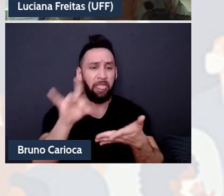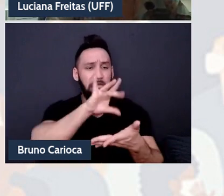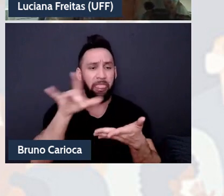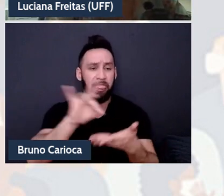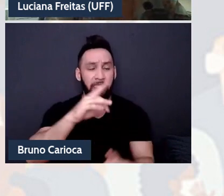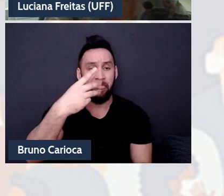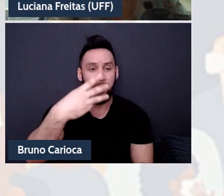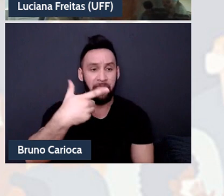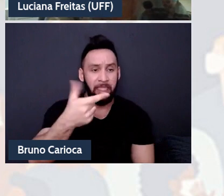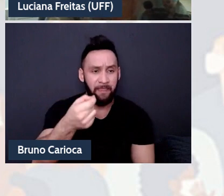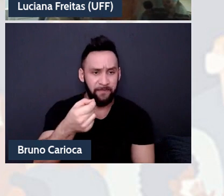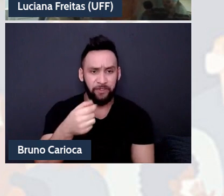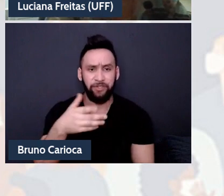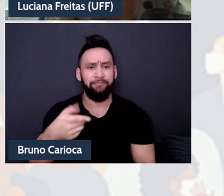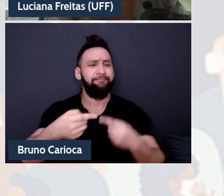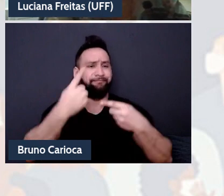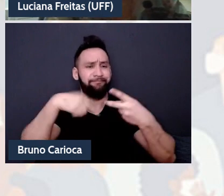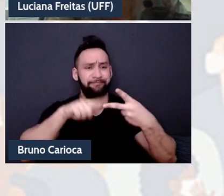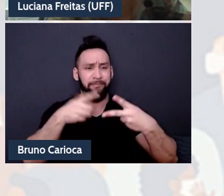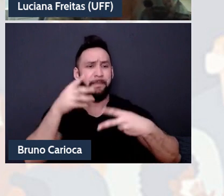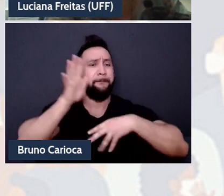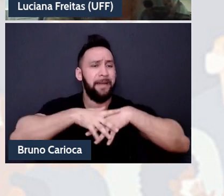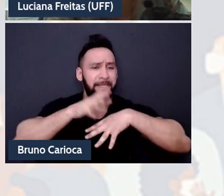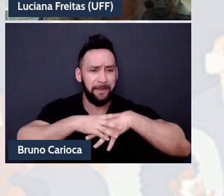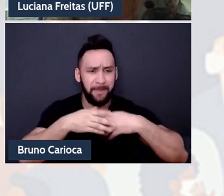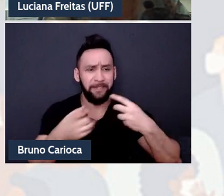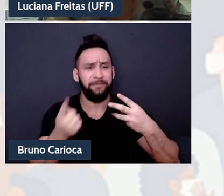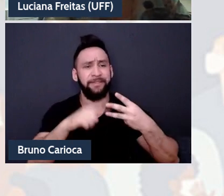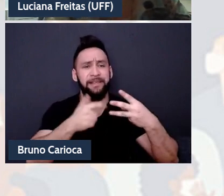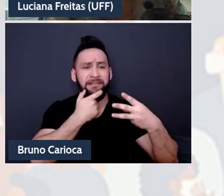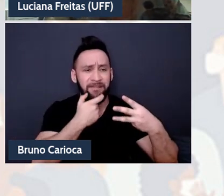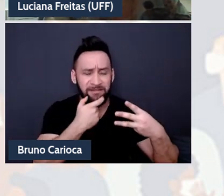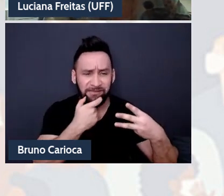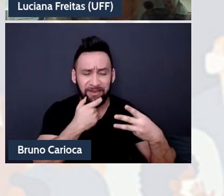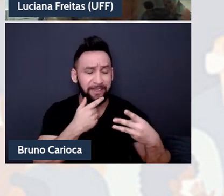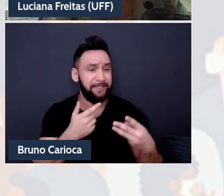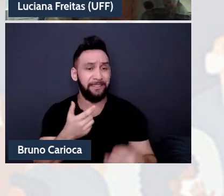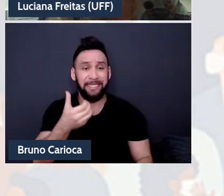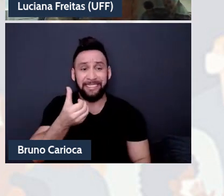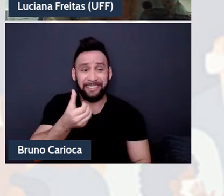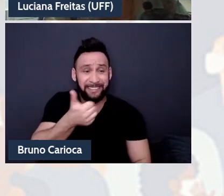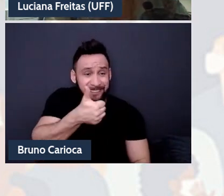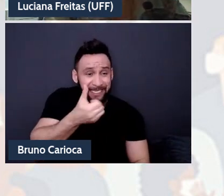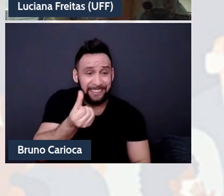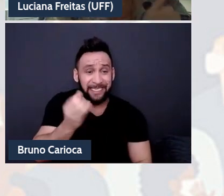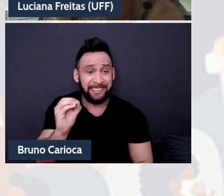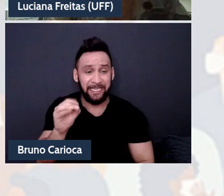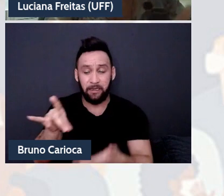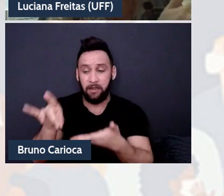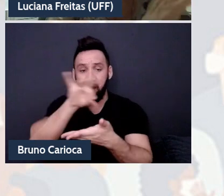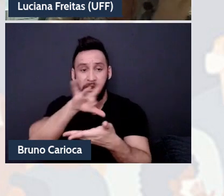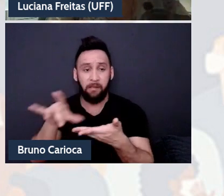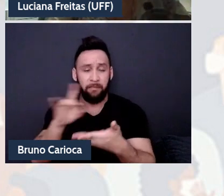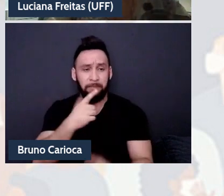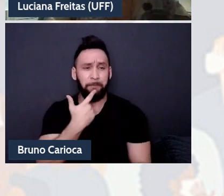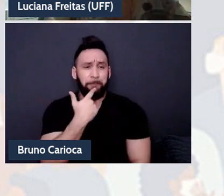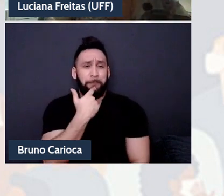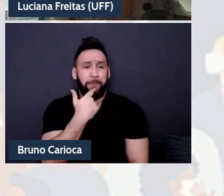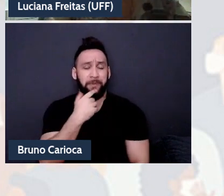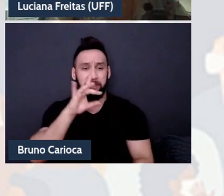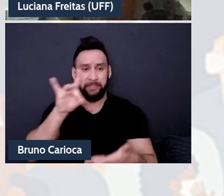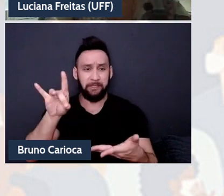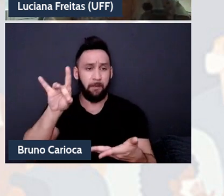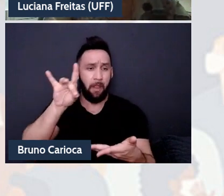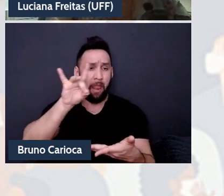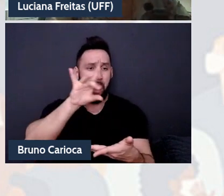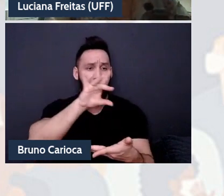só, matemática a mesma coisa, um volume só, pequeno, com 160 páginas, que não dava nem conta nem de longe do